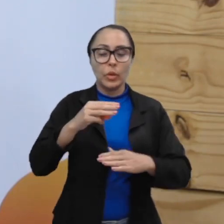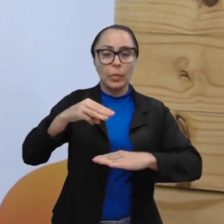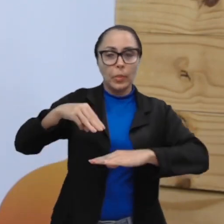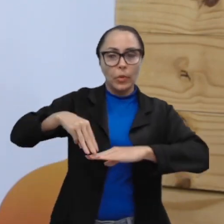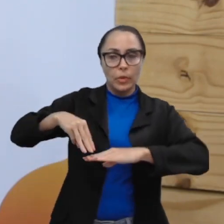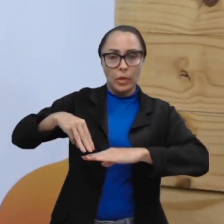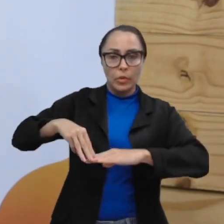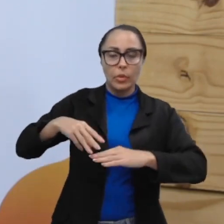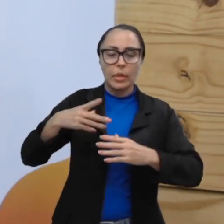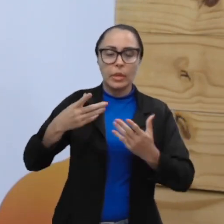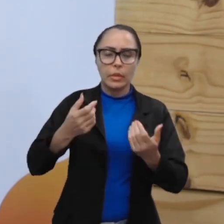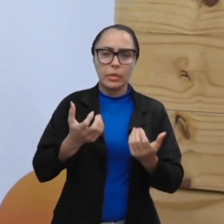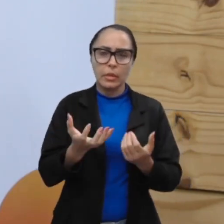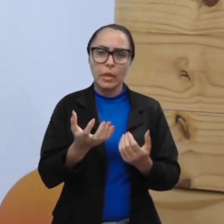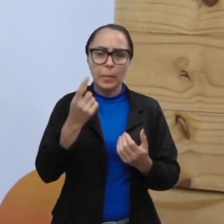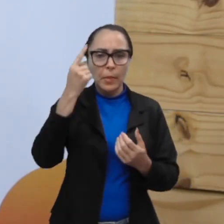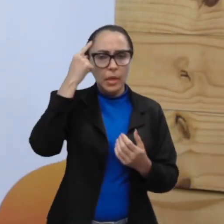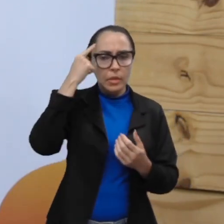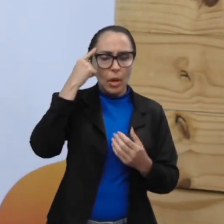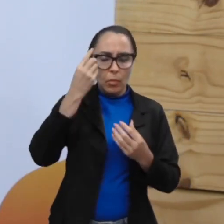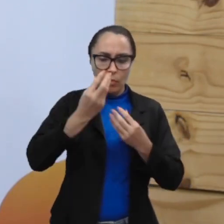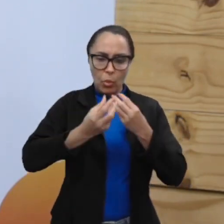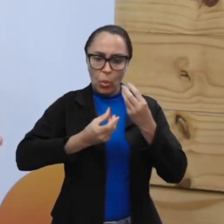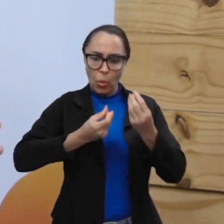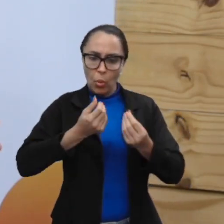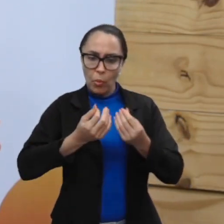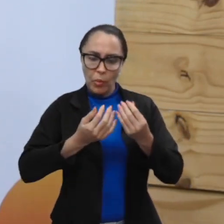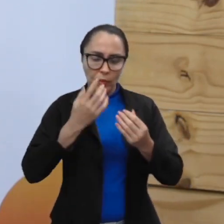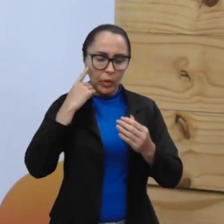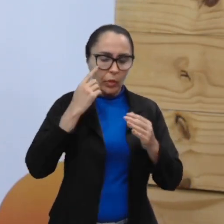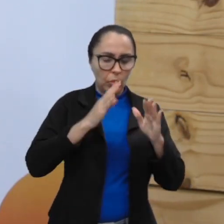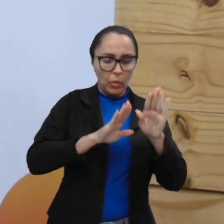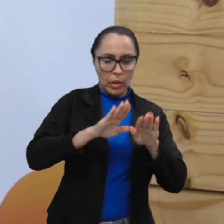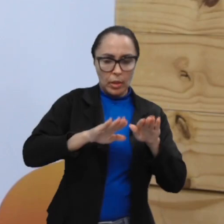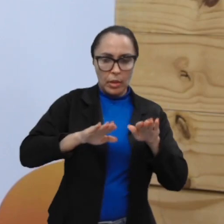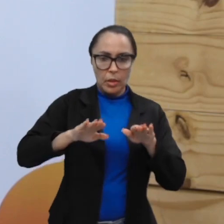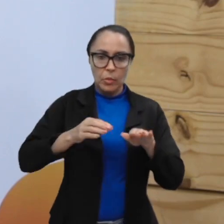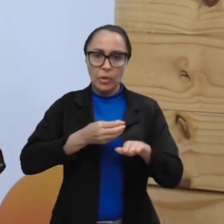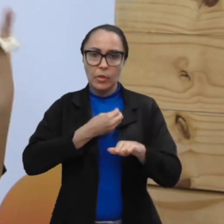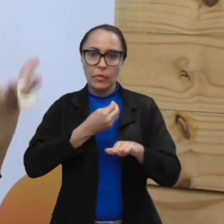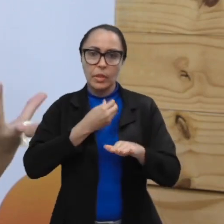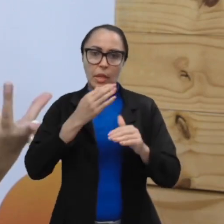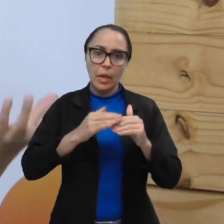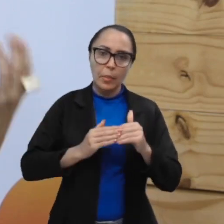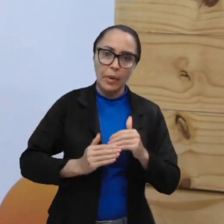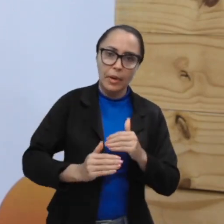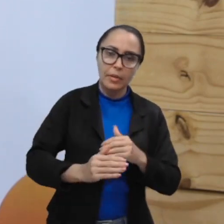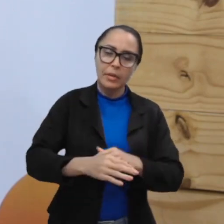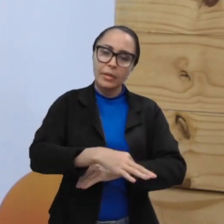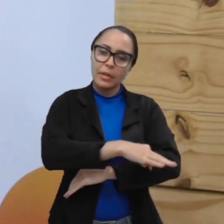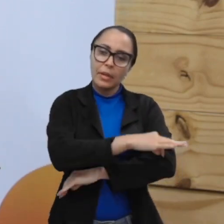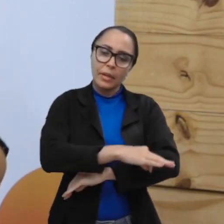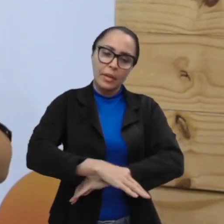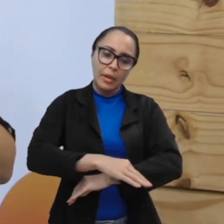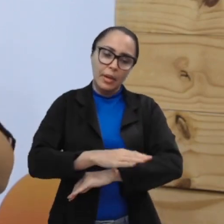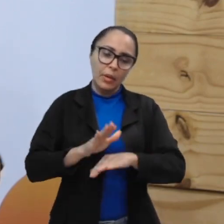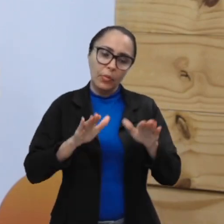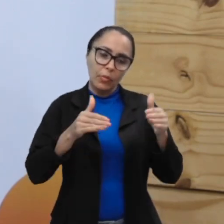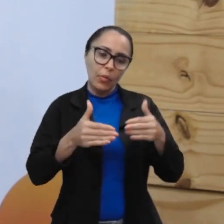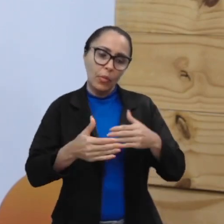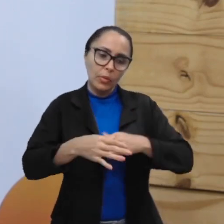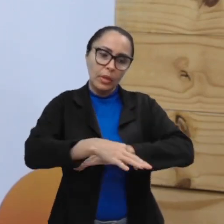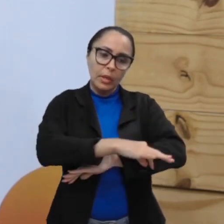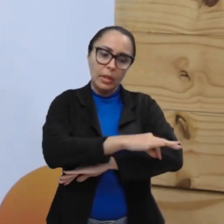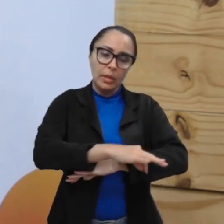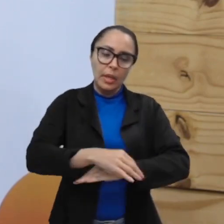e ele queria pensar formas de equilíbrio da vida, né? A partir da arquitetura, ou seja, ele queria dar um